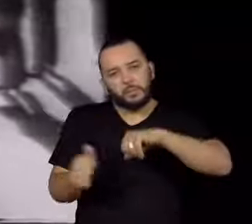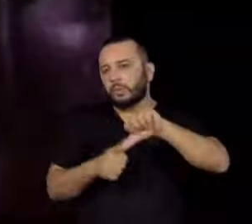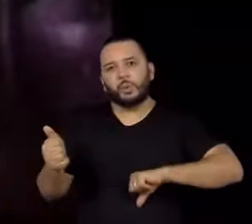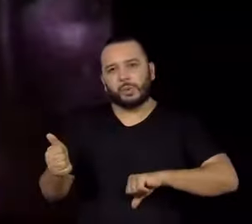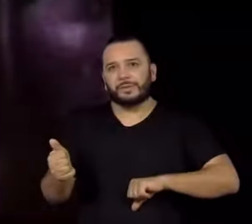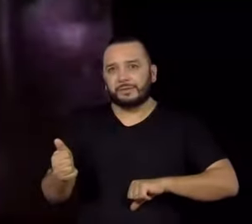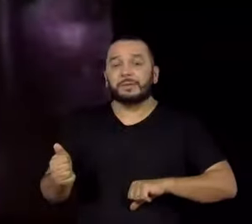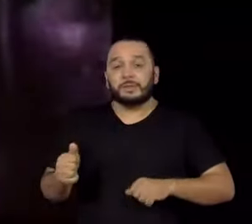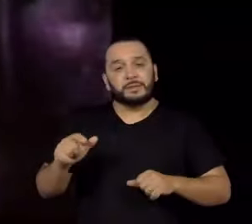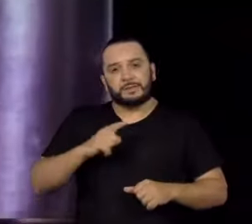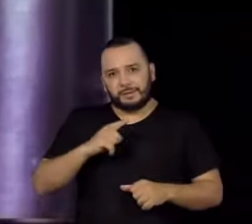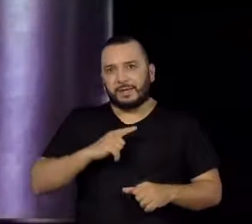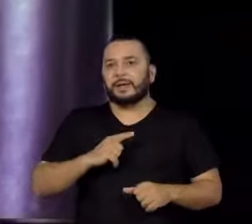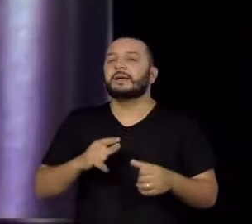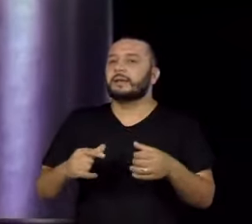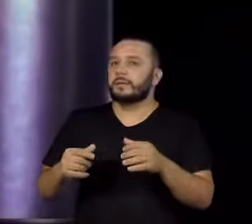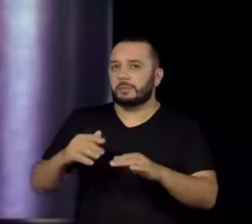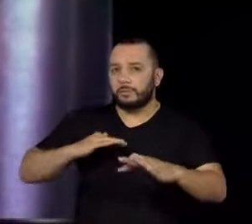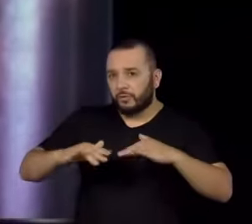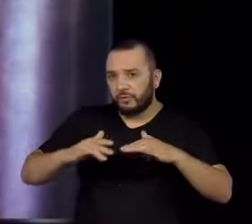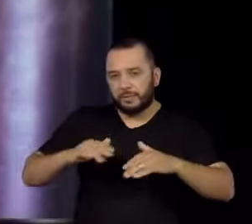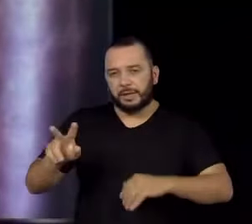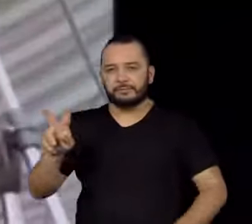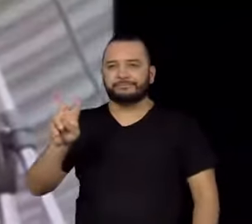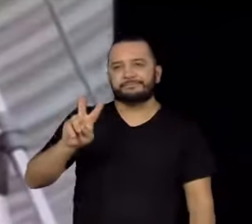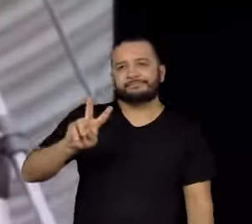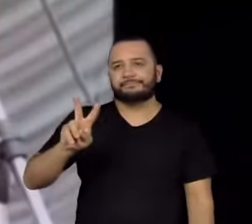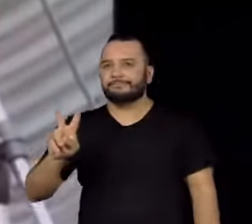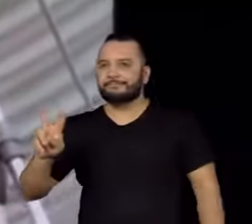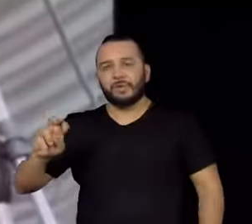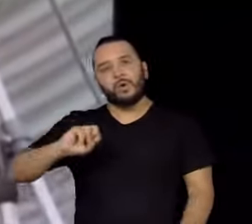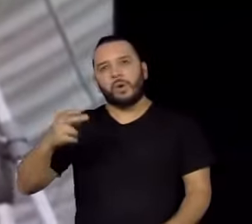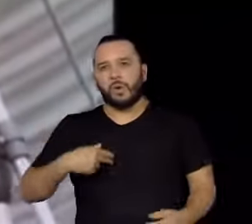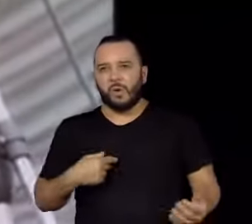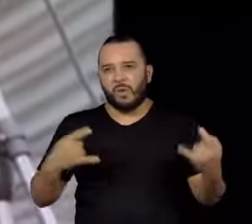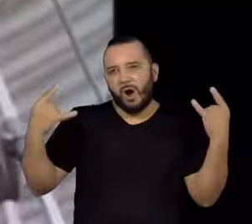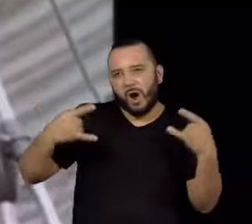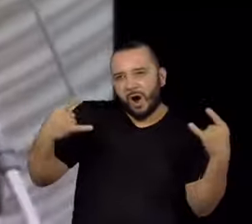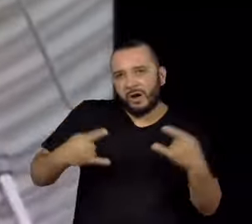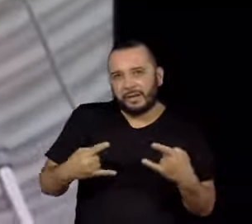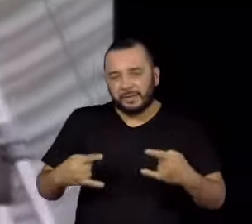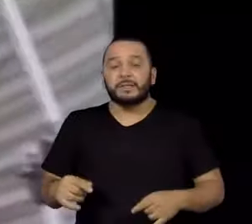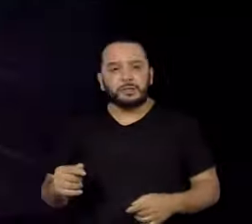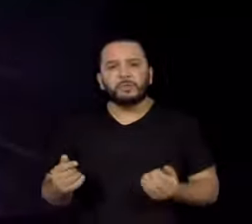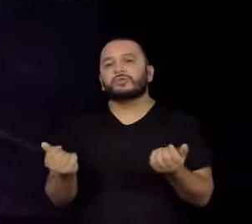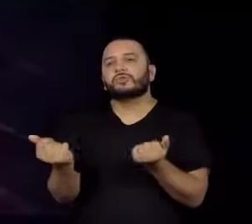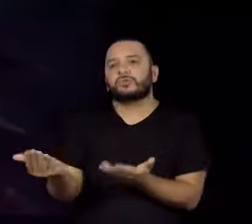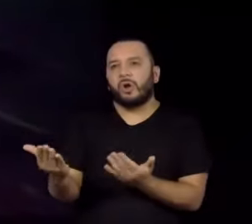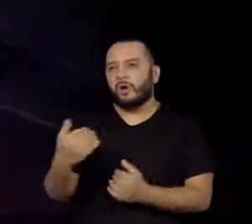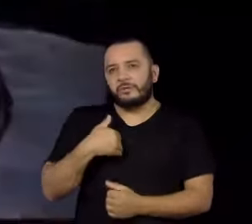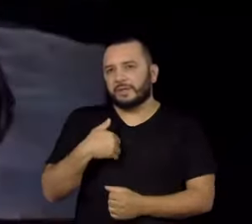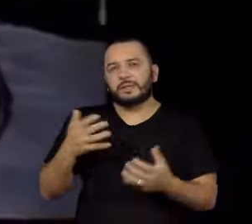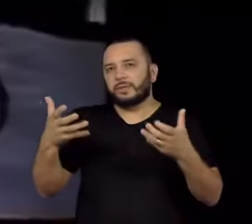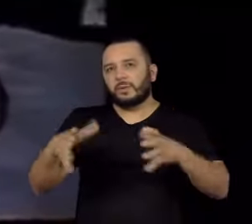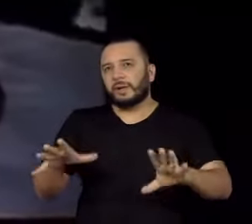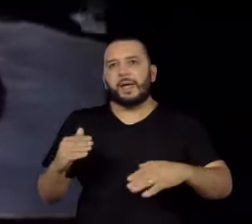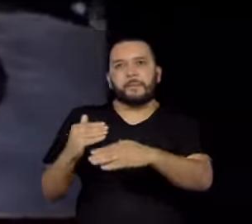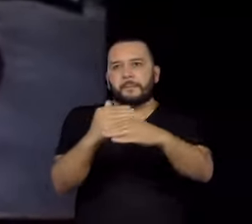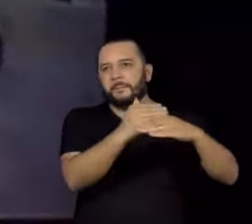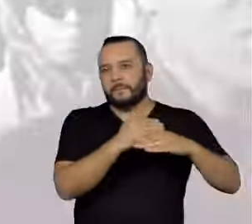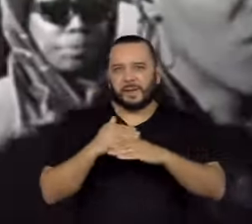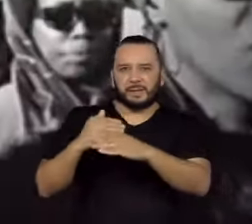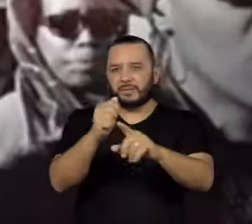Embalados pelo movimento Flower Power dos hippies ou pelo som do rock, os jovens se negavam a repetir os padrões